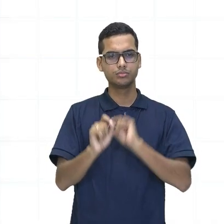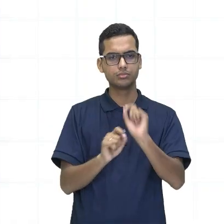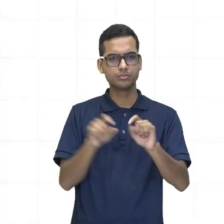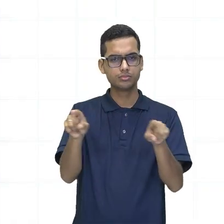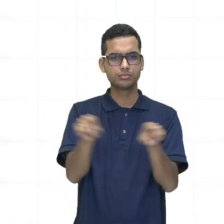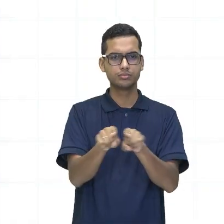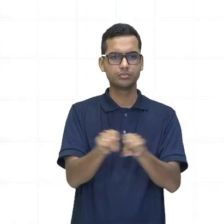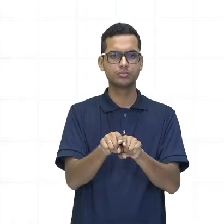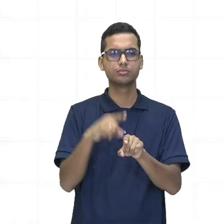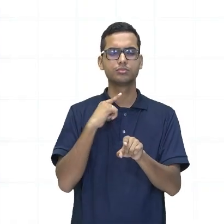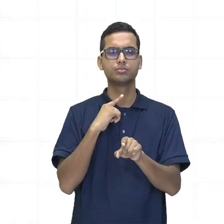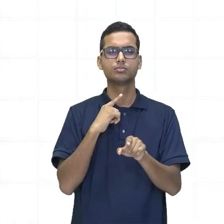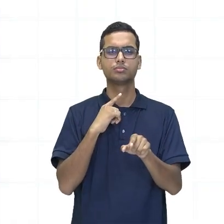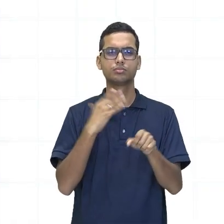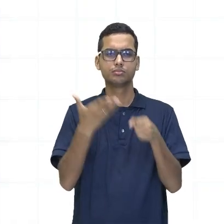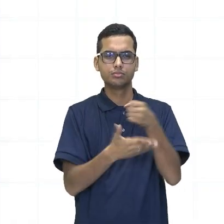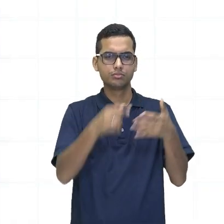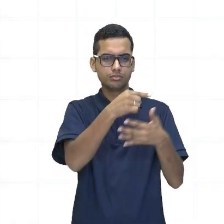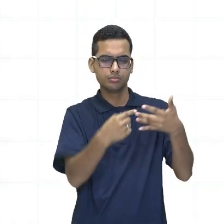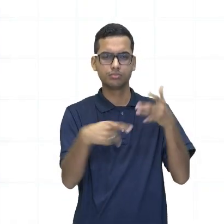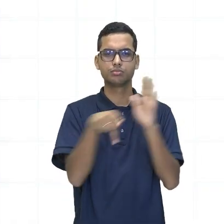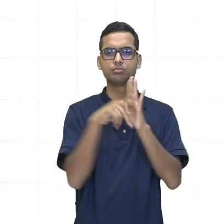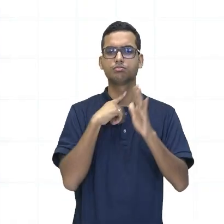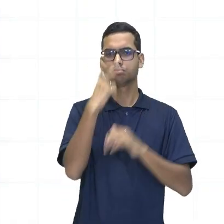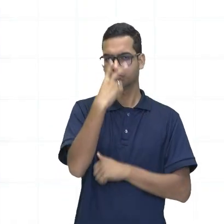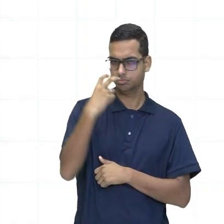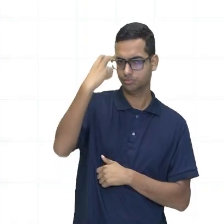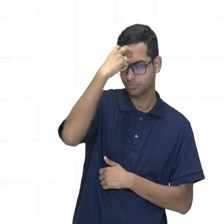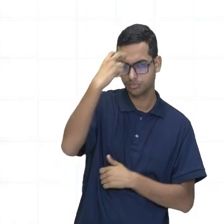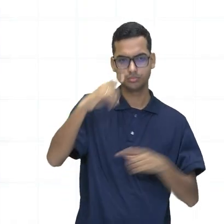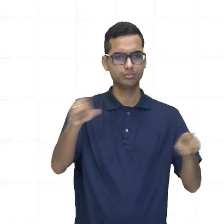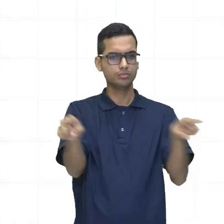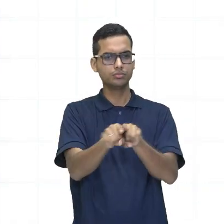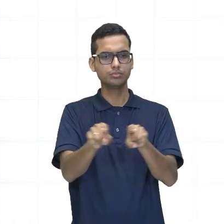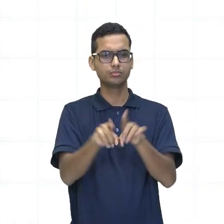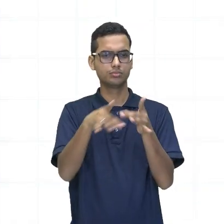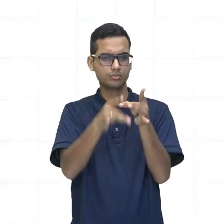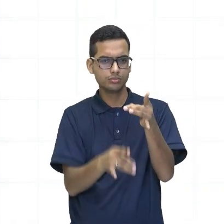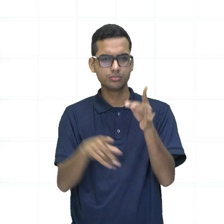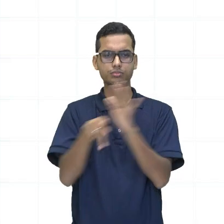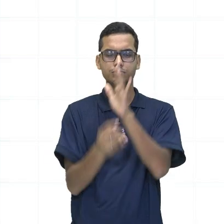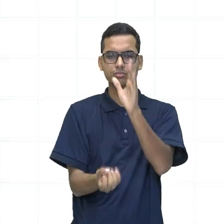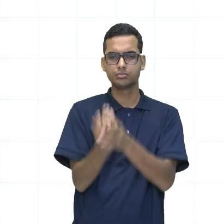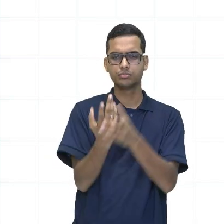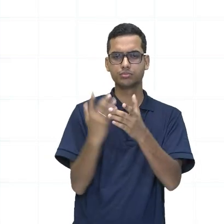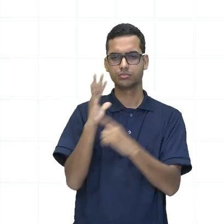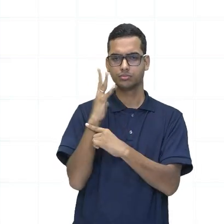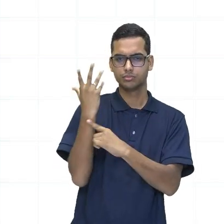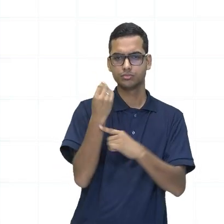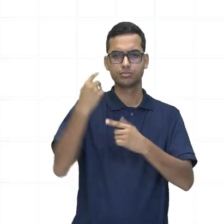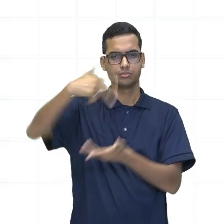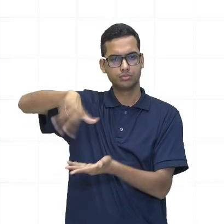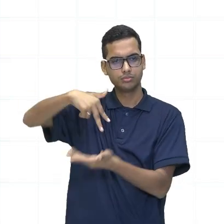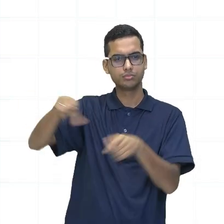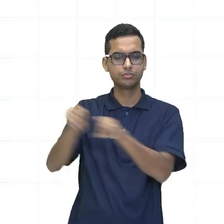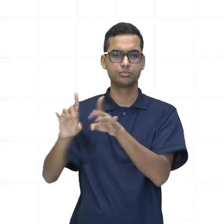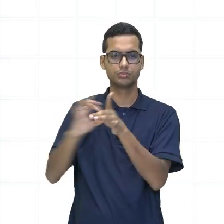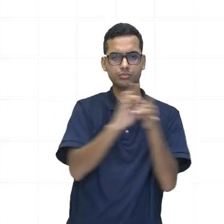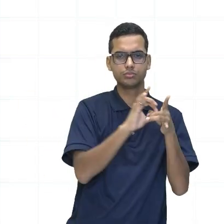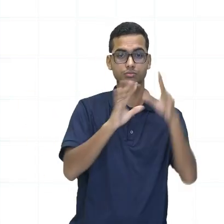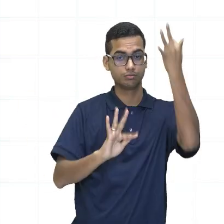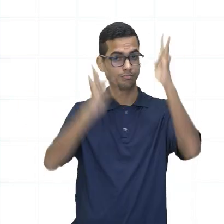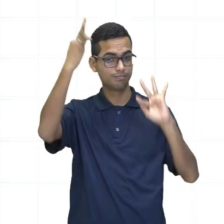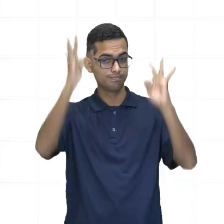5, objeto de conhecimento, matrizes estéticas culturais, detalhamento, produção artística da dança no